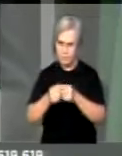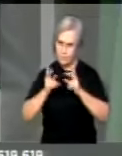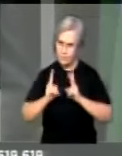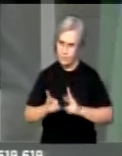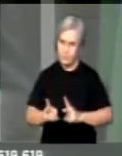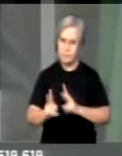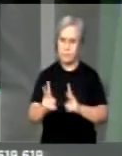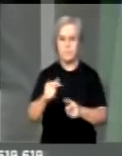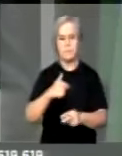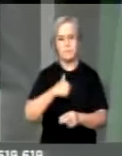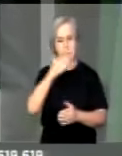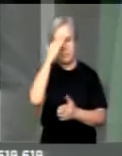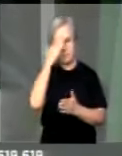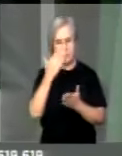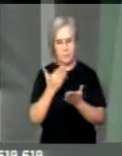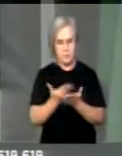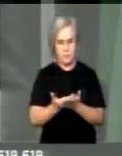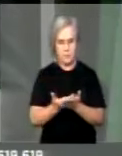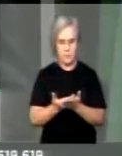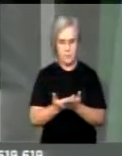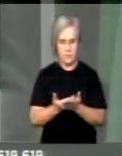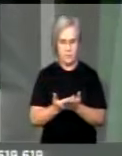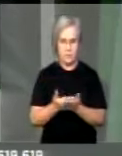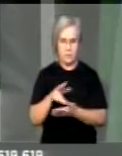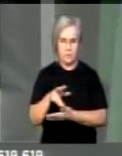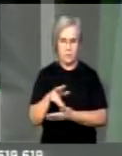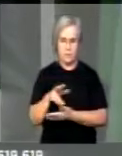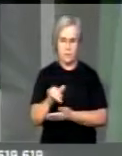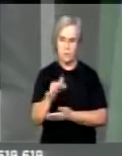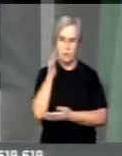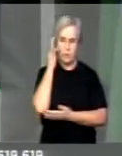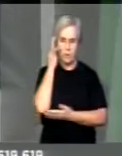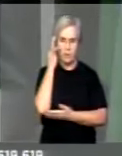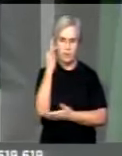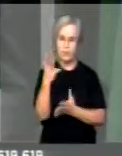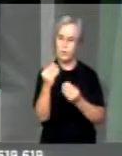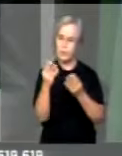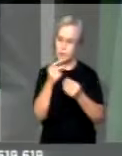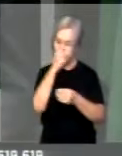eu tenho certeza que nós estaremos em boas mãos com vocês